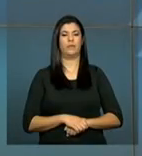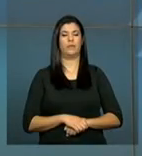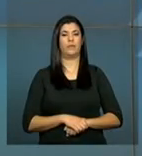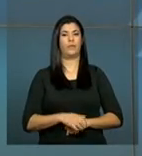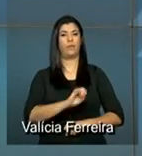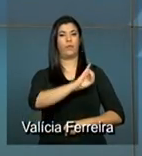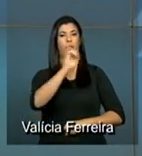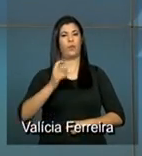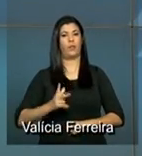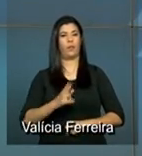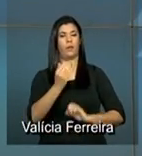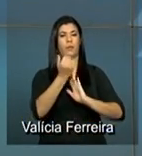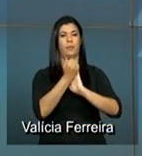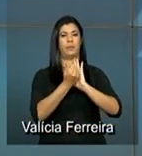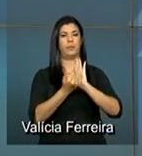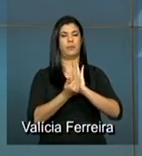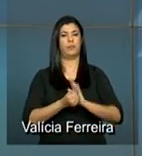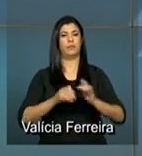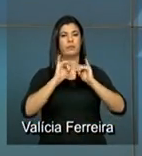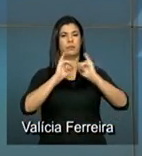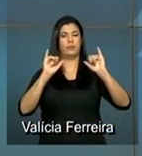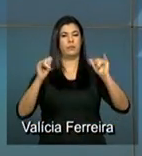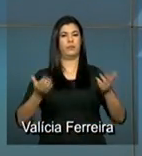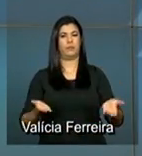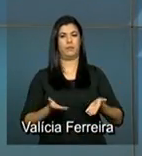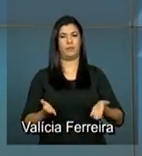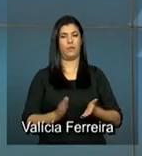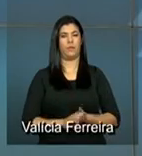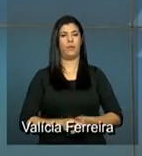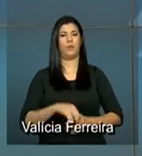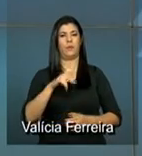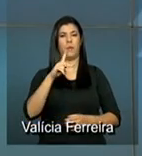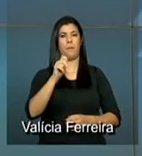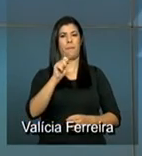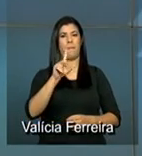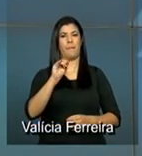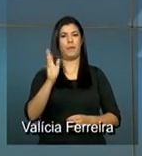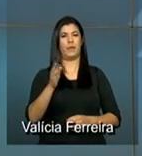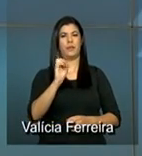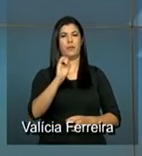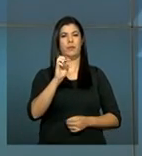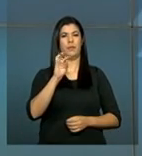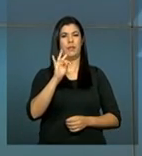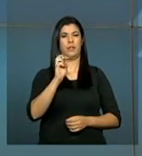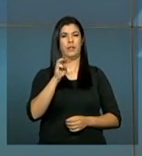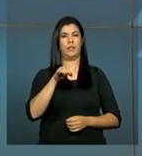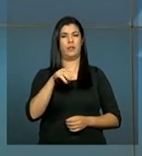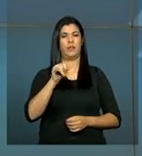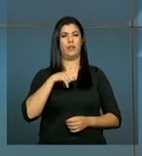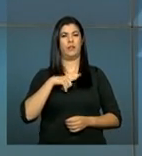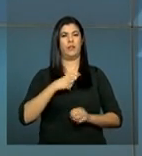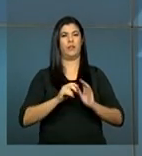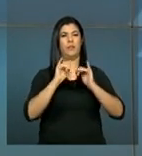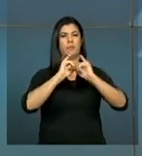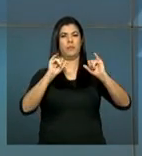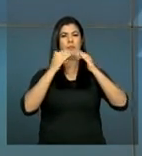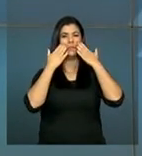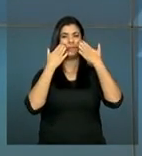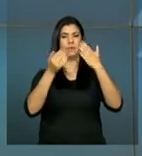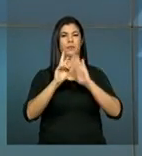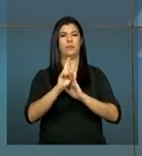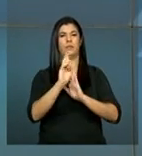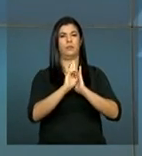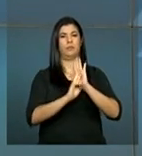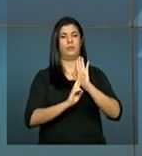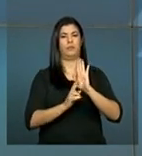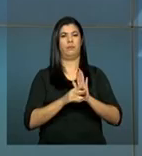Olá, interrompemos a programação para transmitir ao vivo do Palácio do Itamaraty a apresentação dos resultados do segundo ciclo de